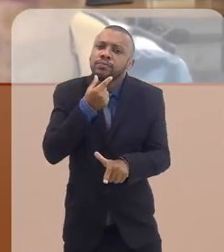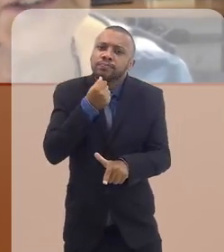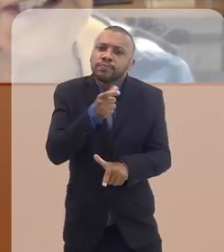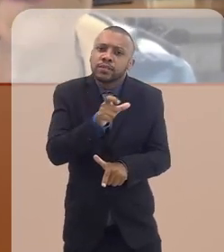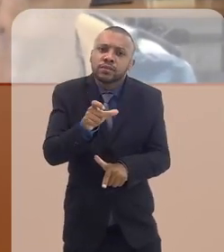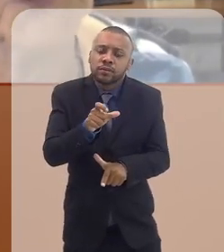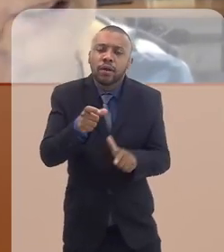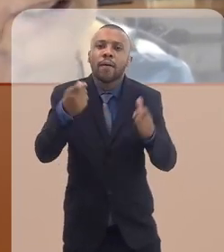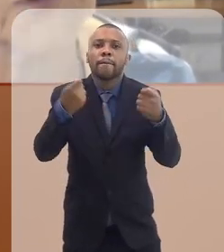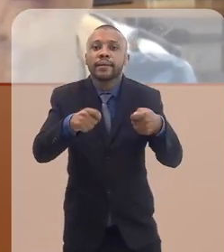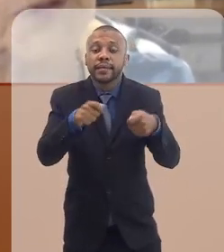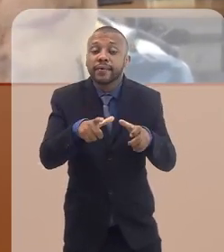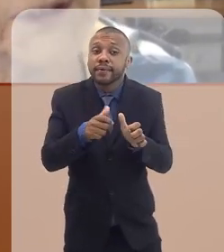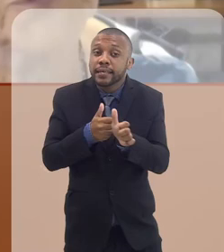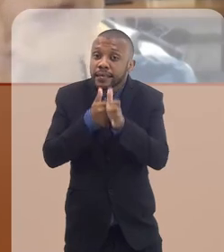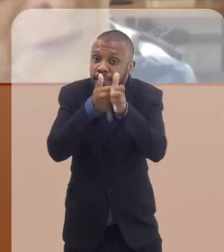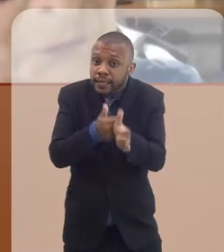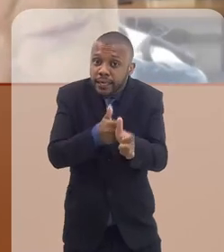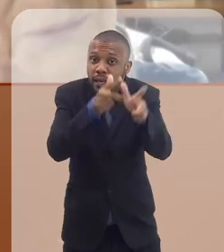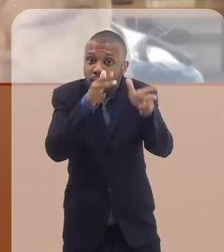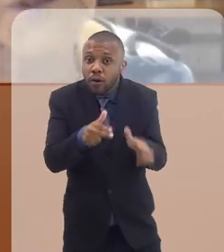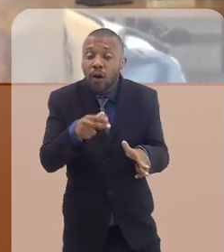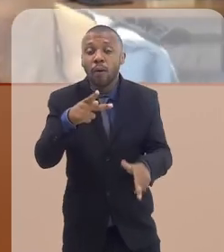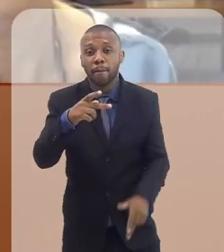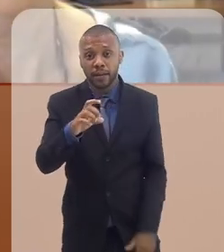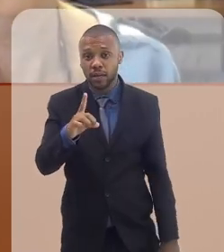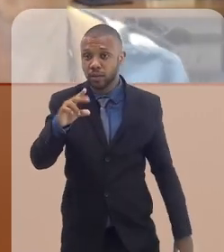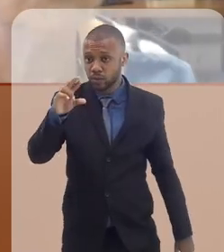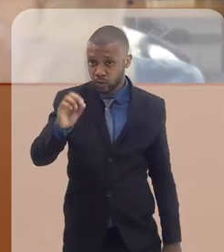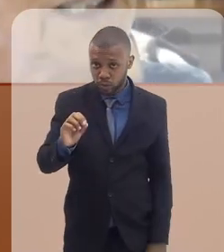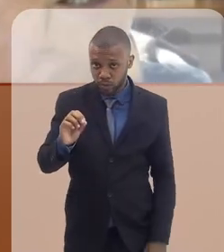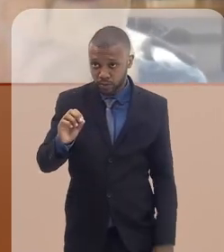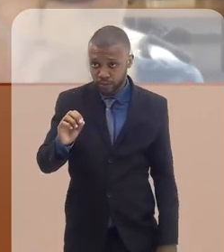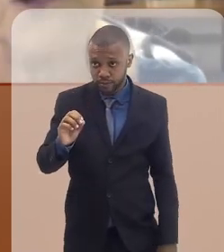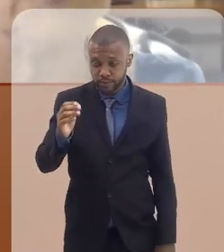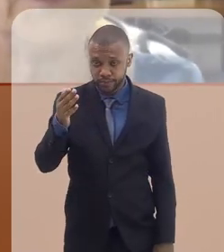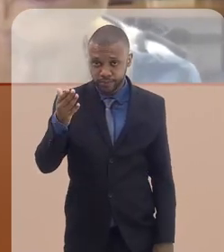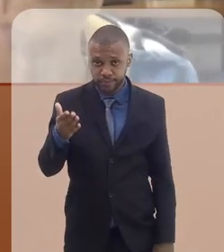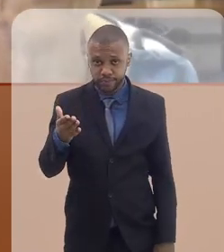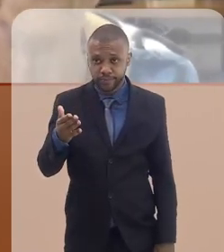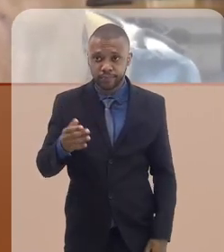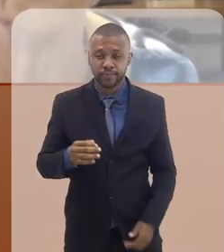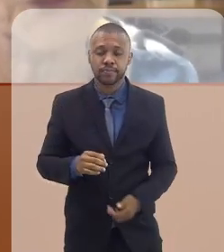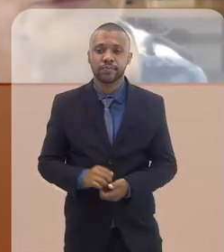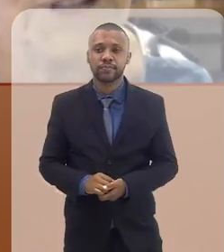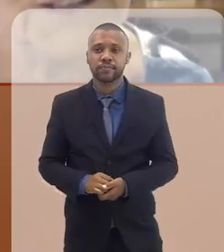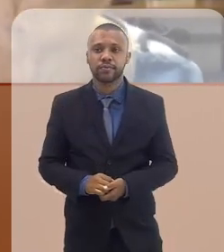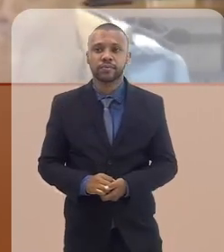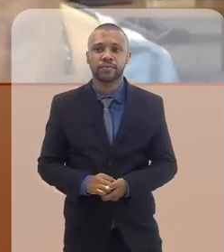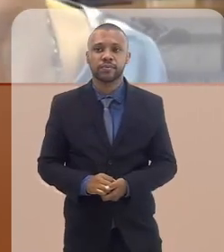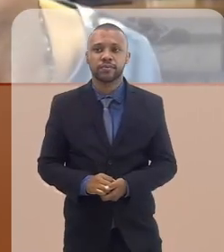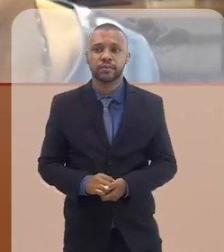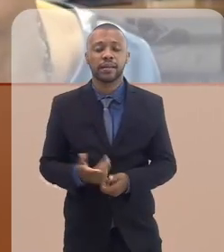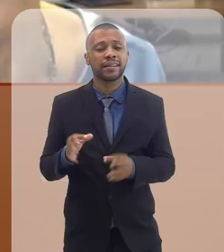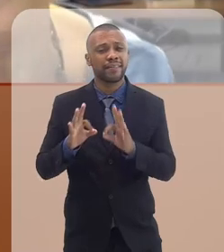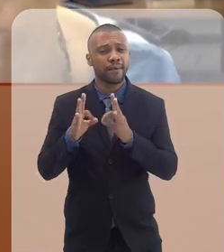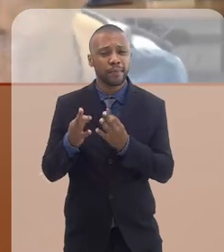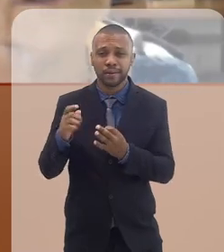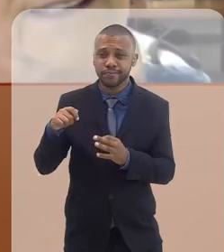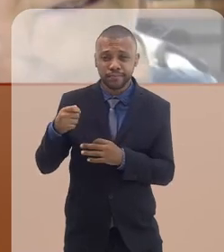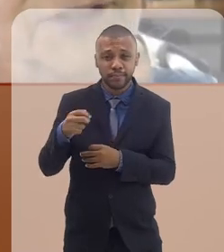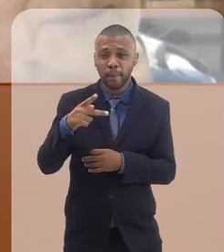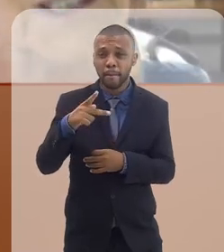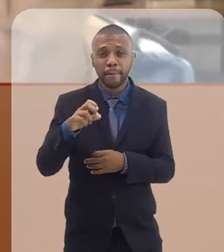meninos precisariam ser como Pedro foi comigo. O nome dele era Karl Peter von Dietrich, mas ele